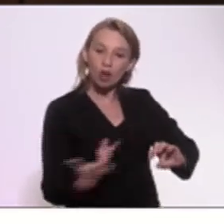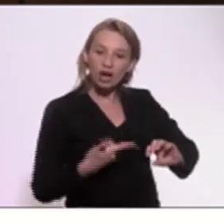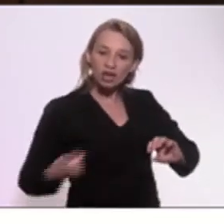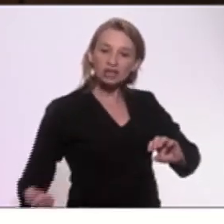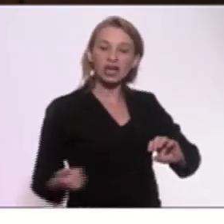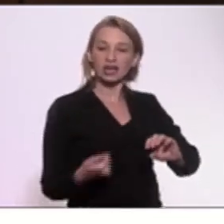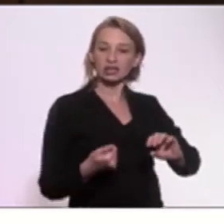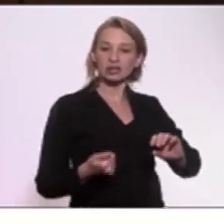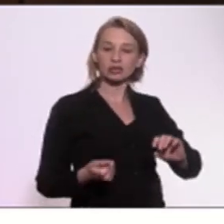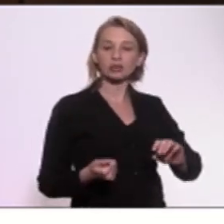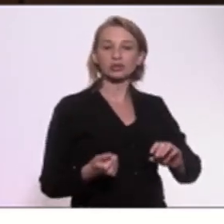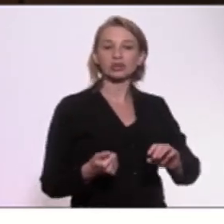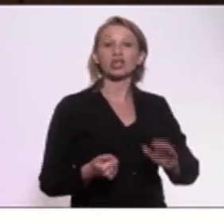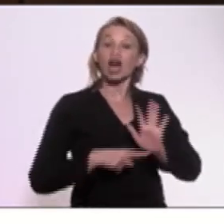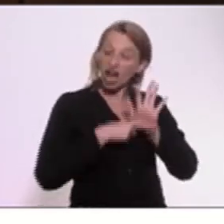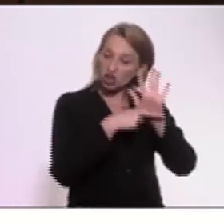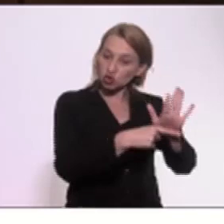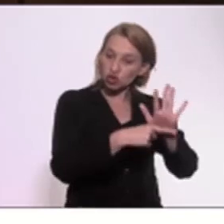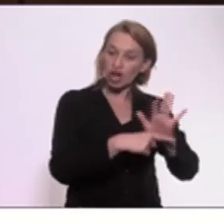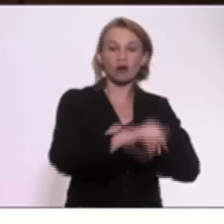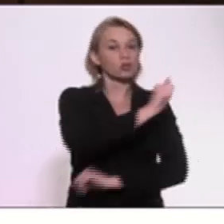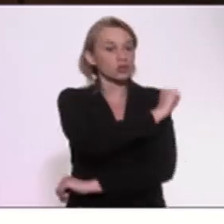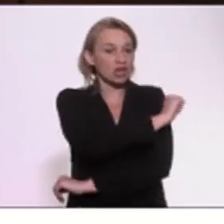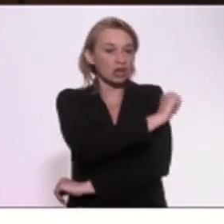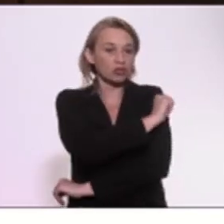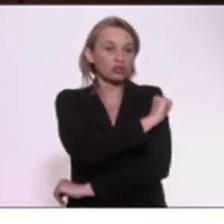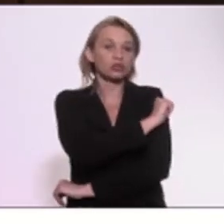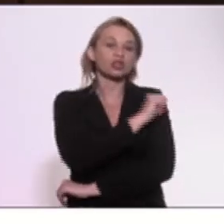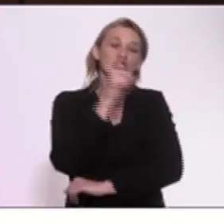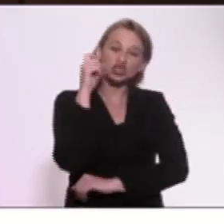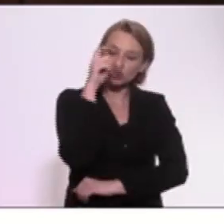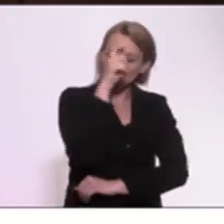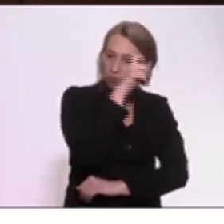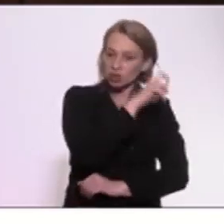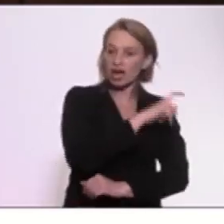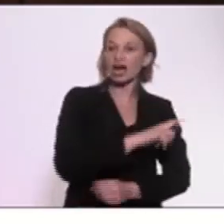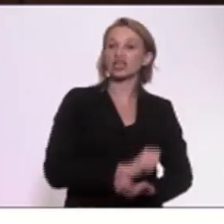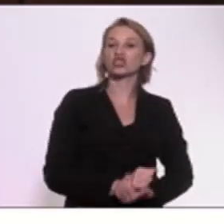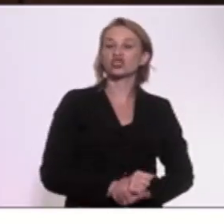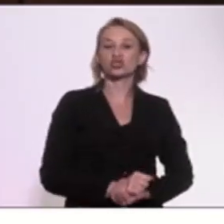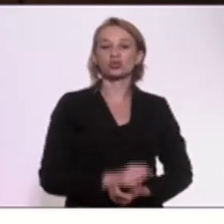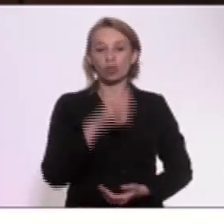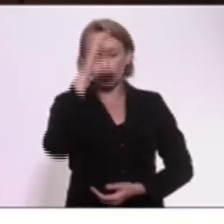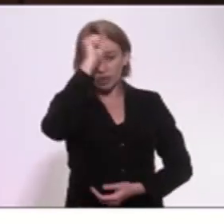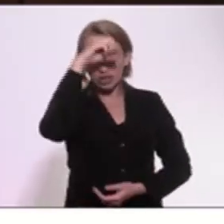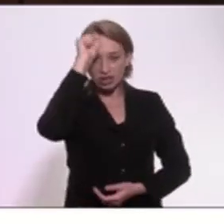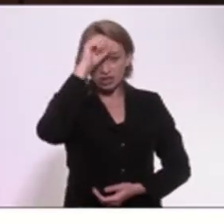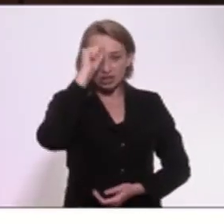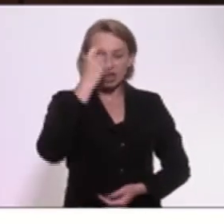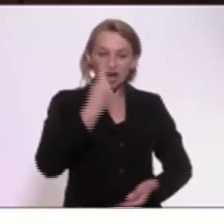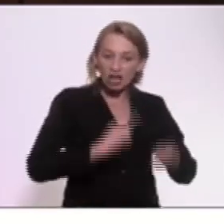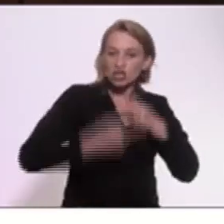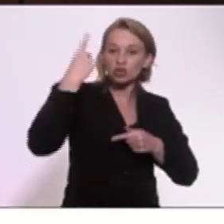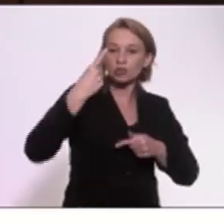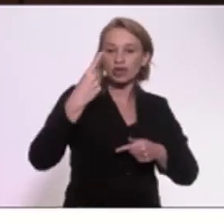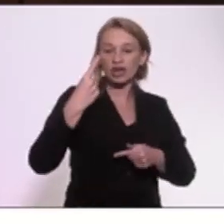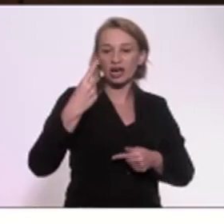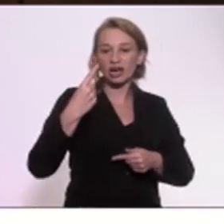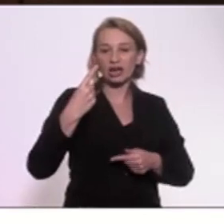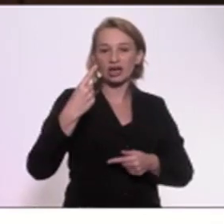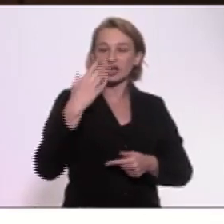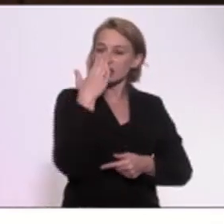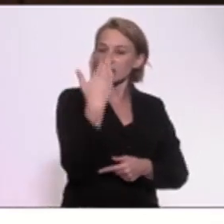a ponto de ajudar os alunos que têm deficiências, que têm dificuldades, a superar